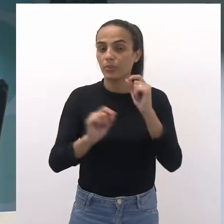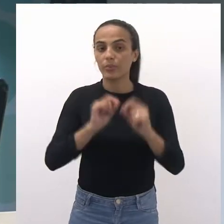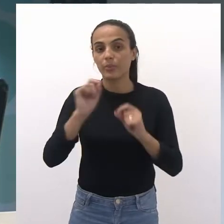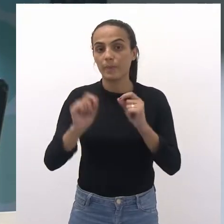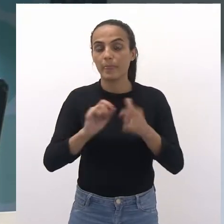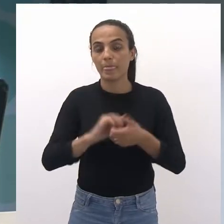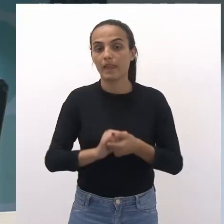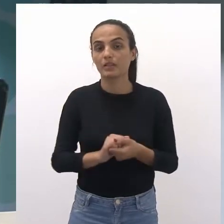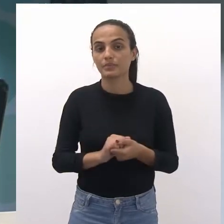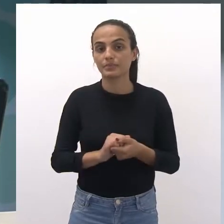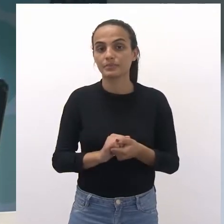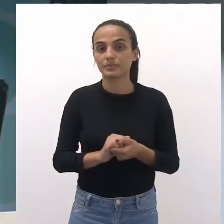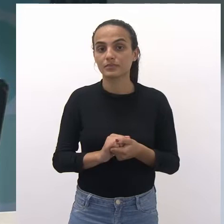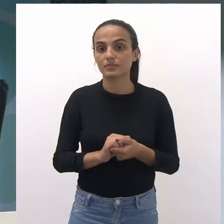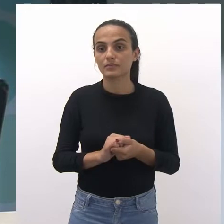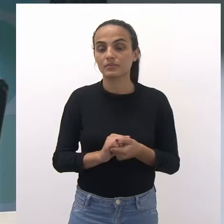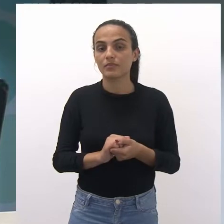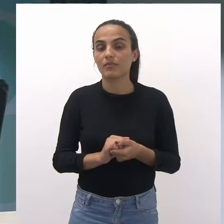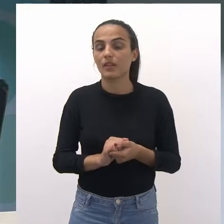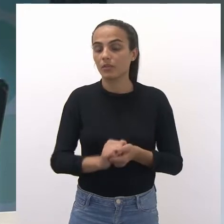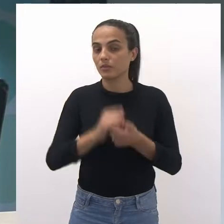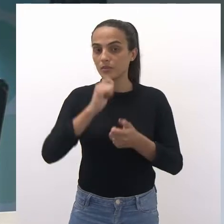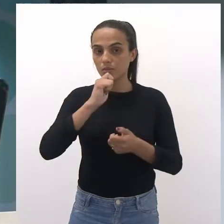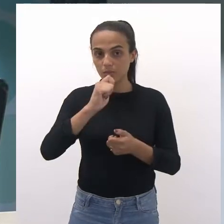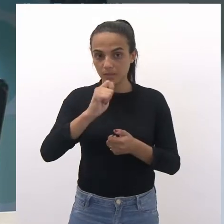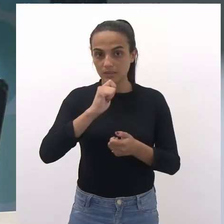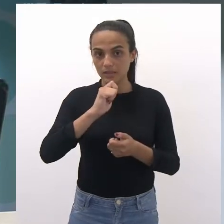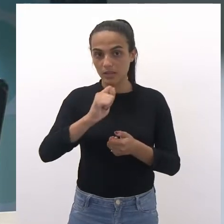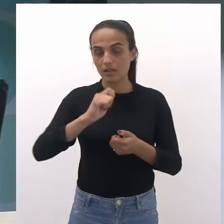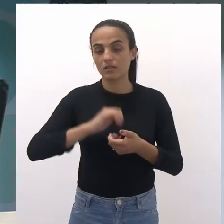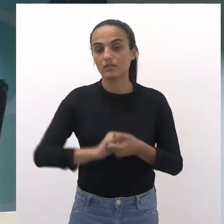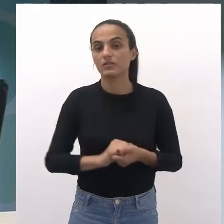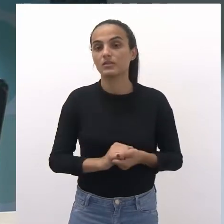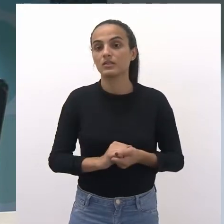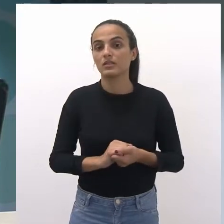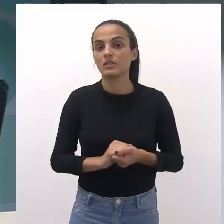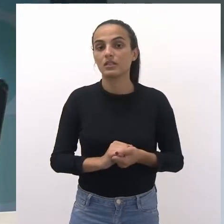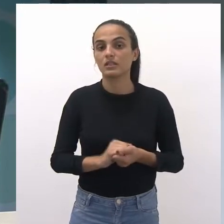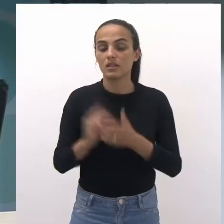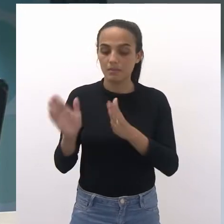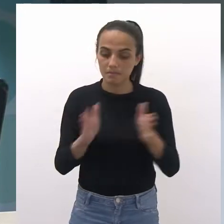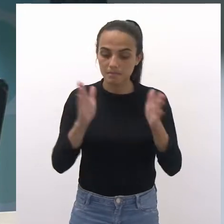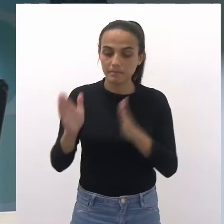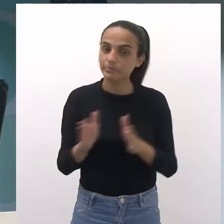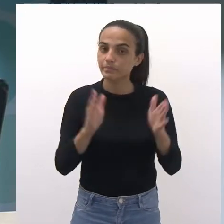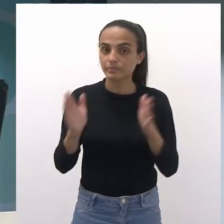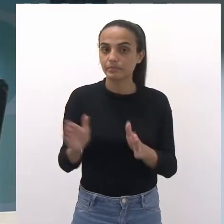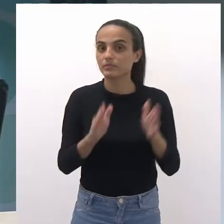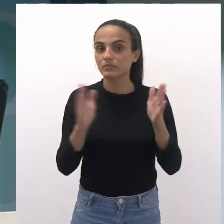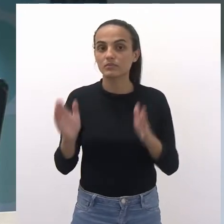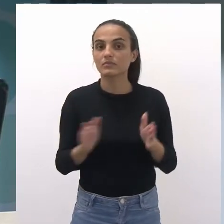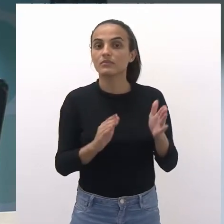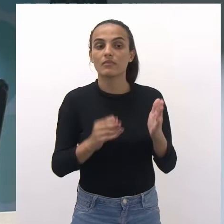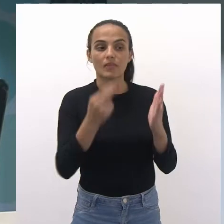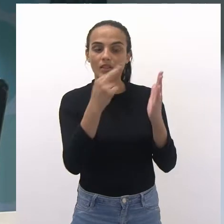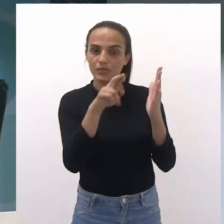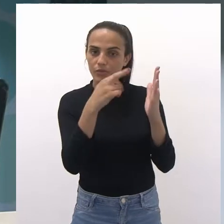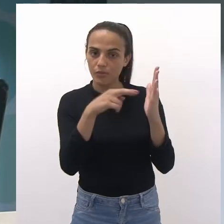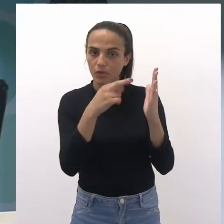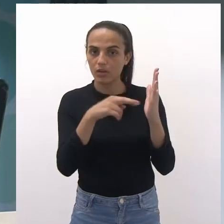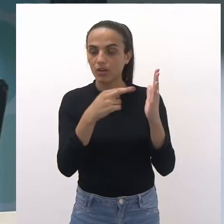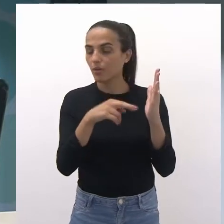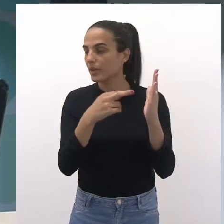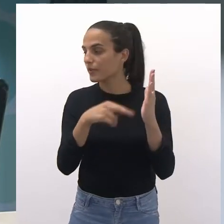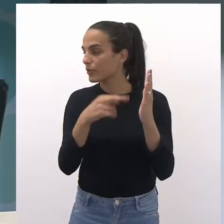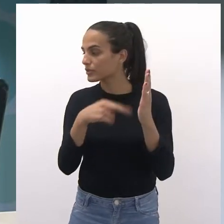vídeo, enquanto, por exemplo, um documentário, né, ele será produzido a partir de determinadas fontes. Mas isso